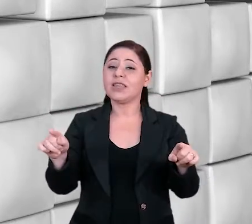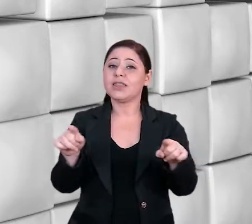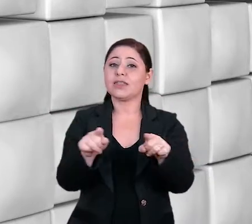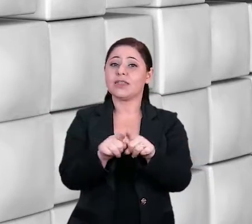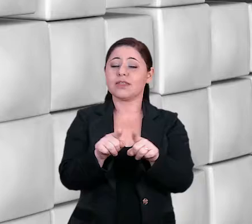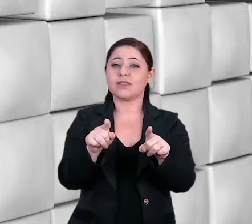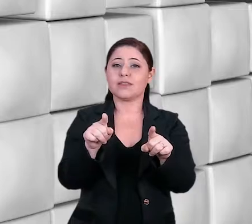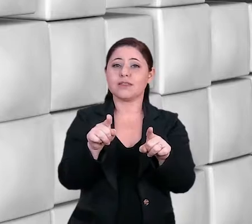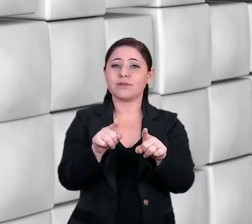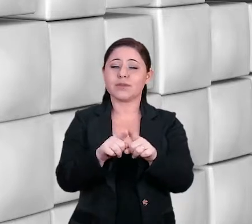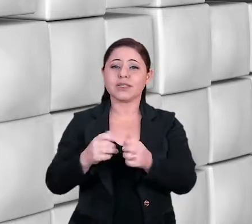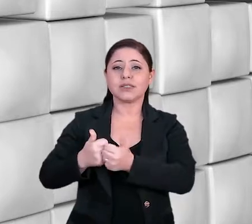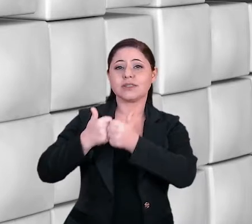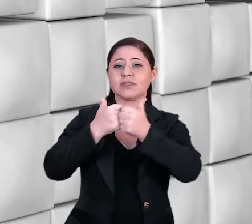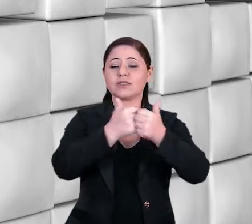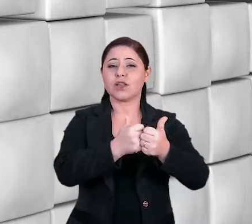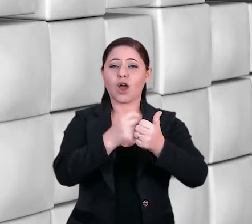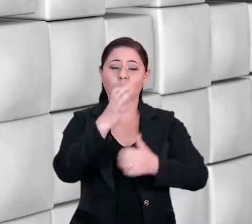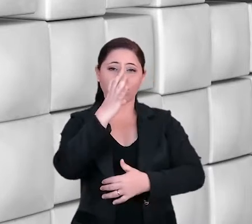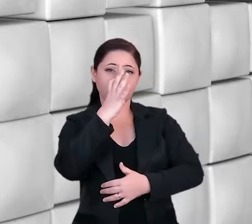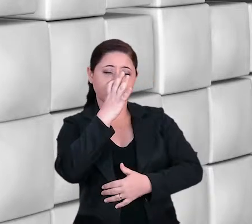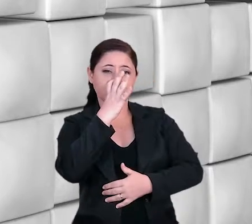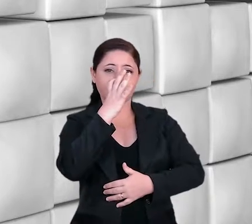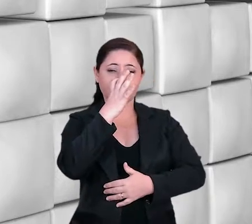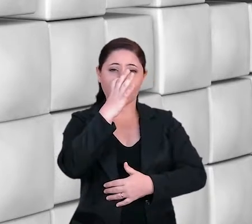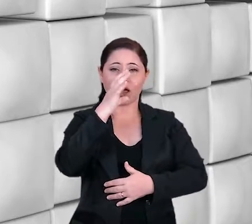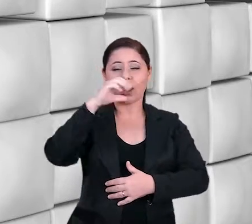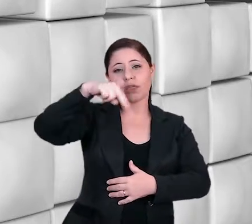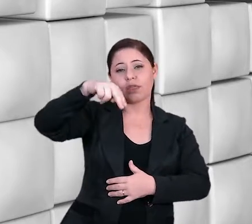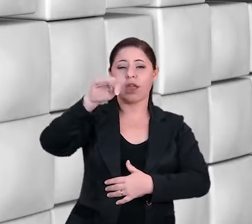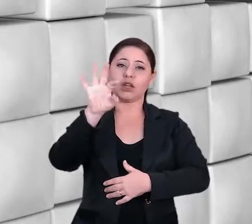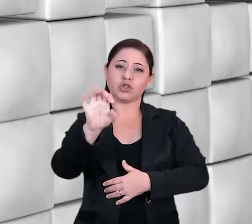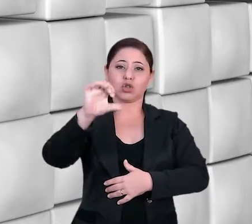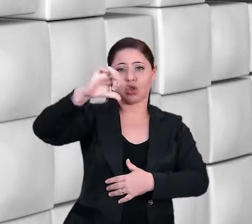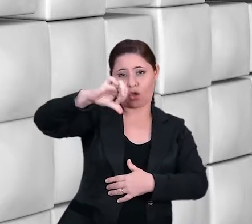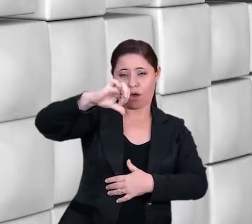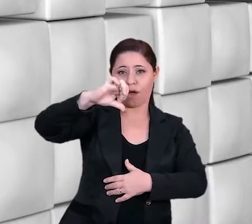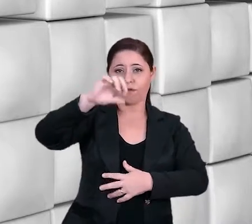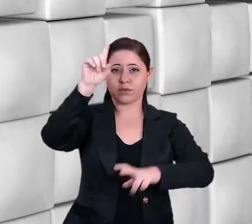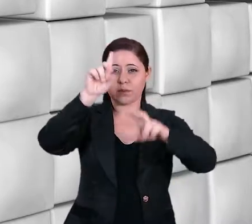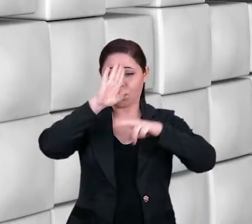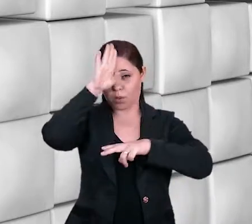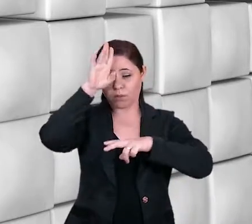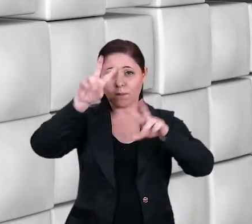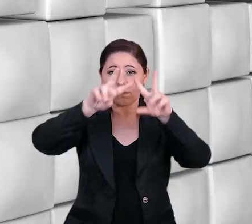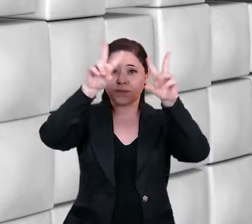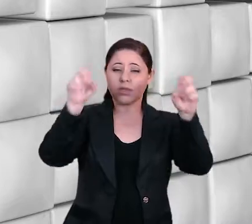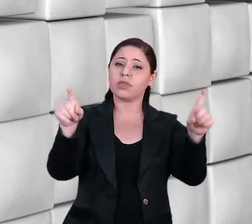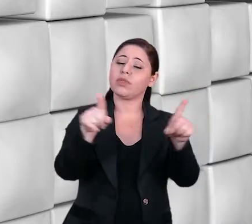aparece agora em sua tela, e siga também acompanhando aqui no canal da NET